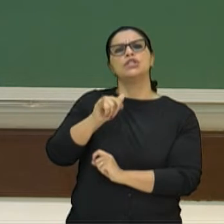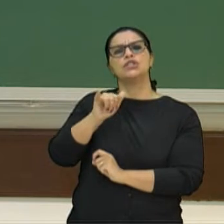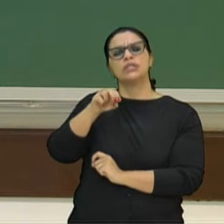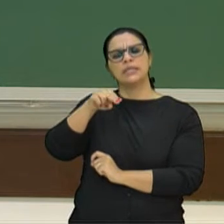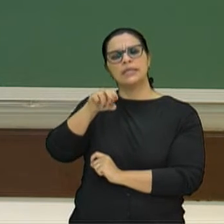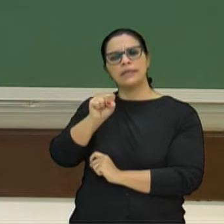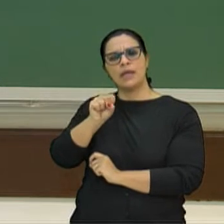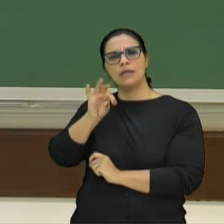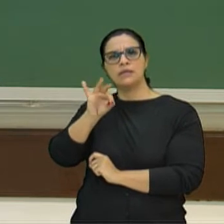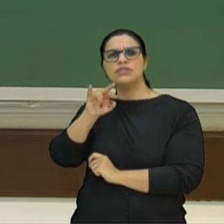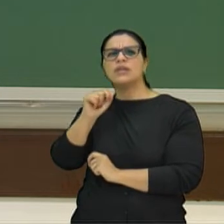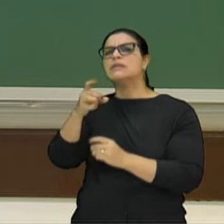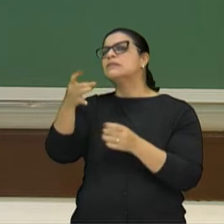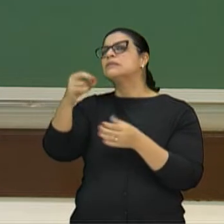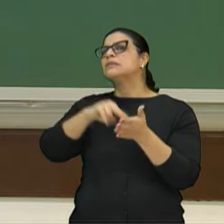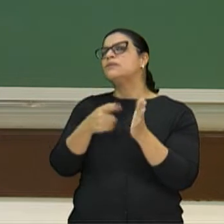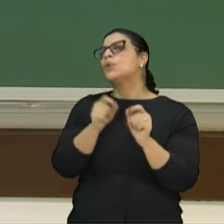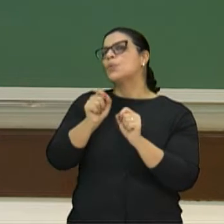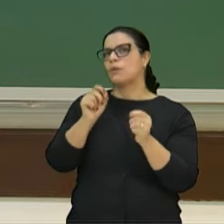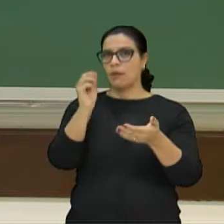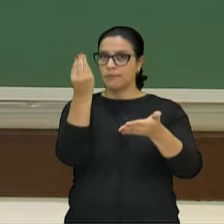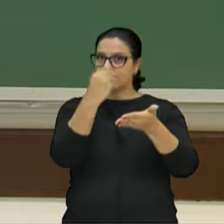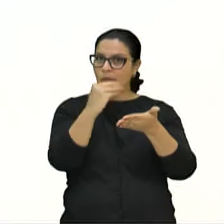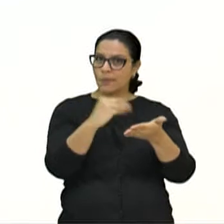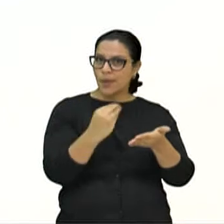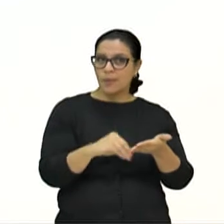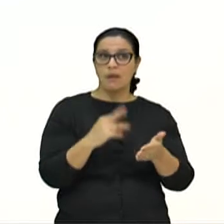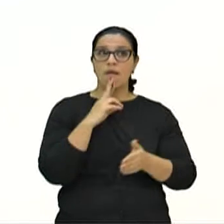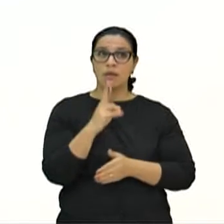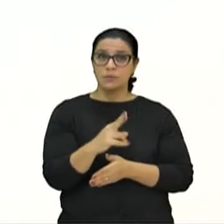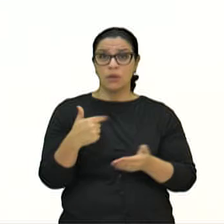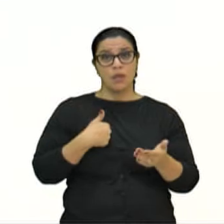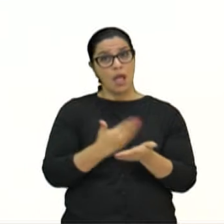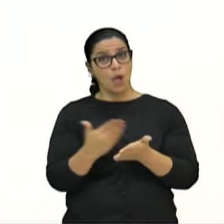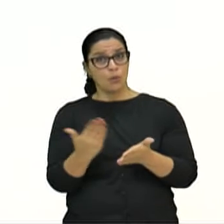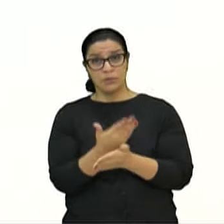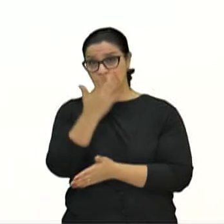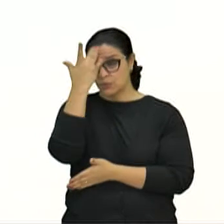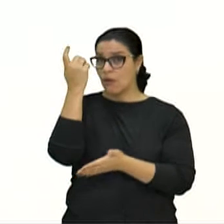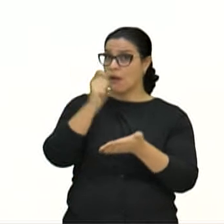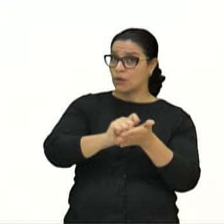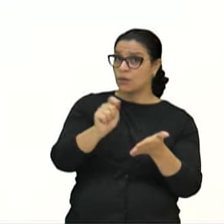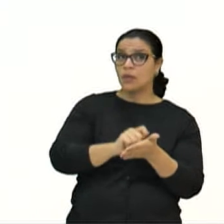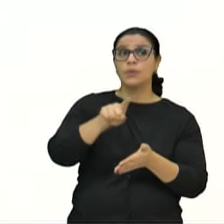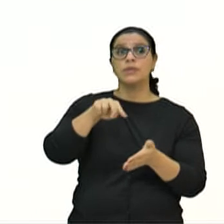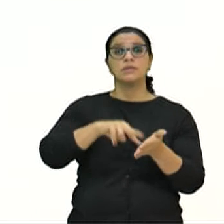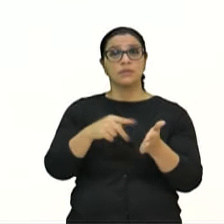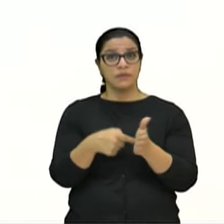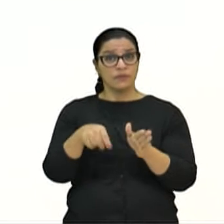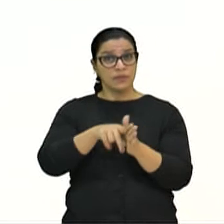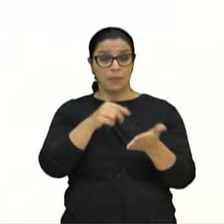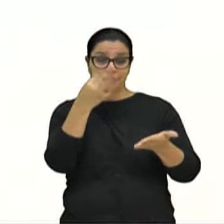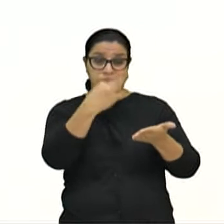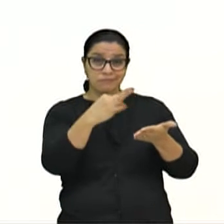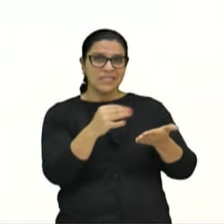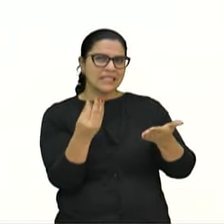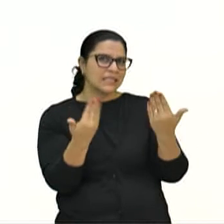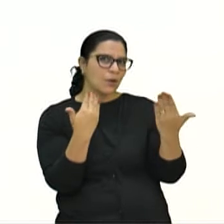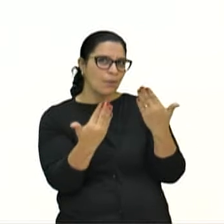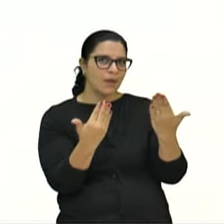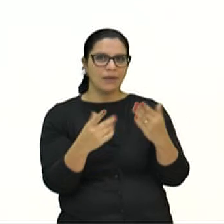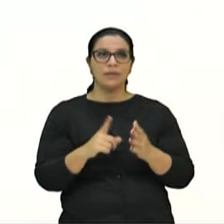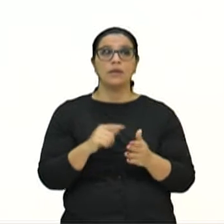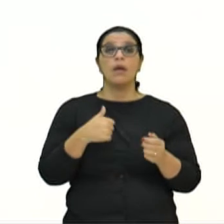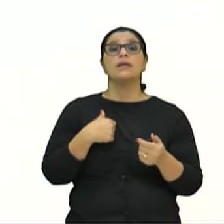caderno o que é ginástica. Então a resposta para aqueles que anotaram lá e para a correção fica o quê?